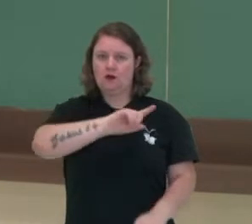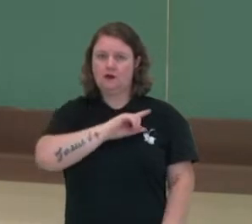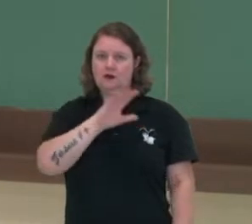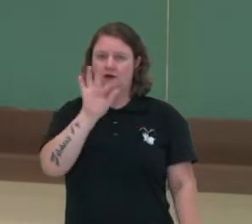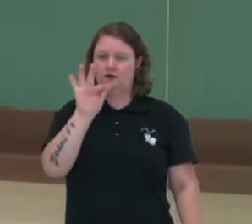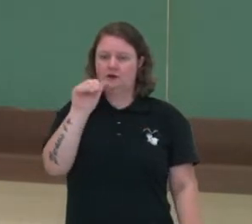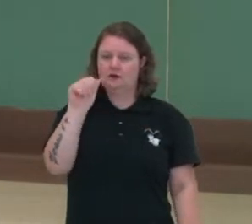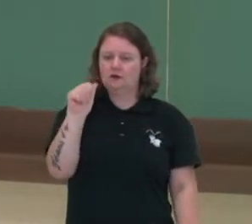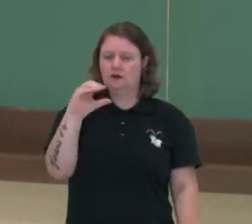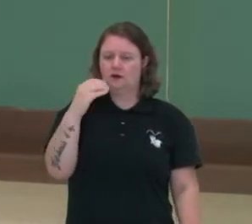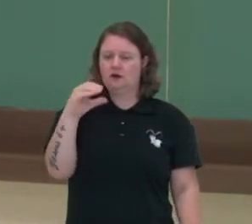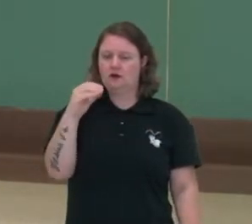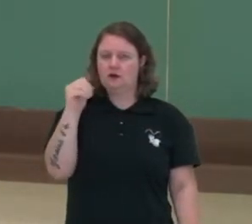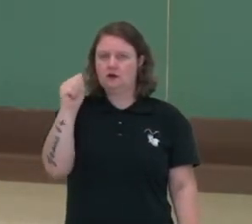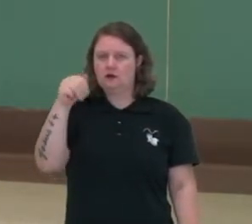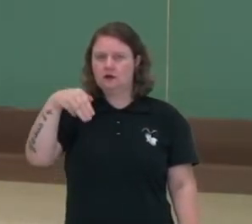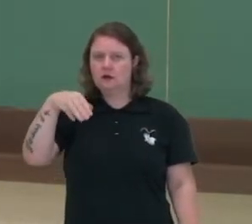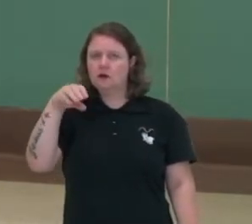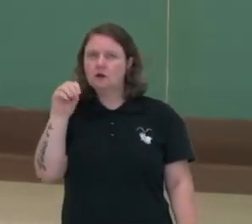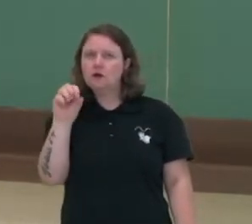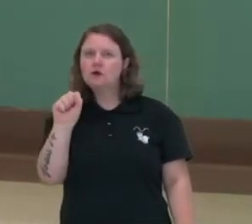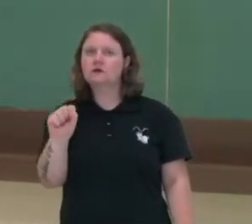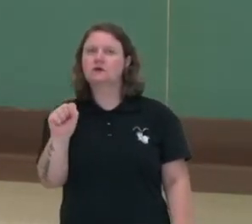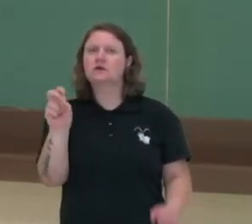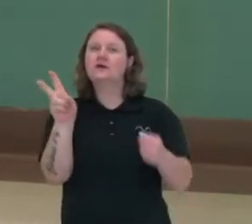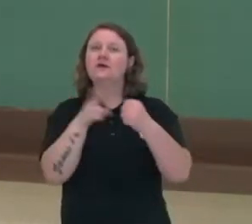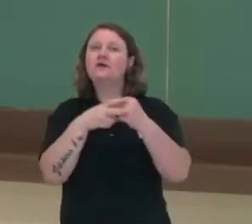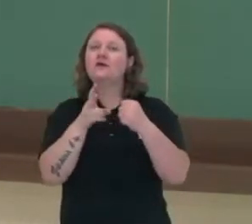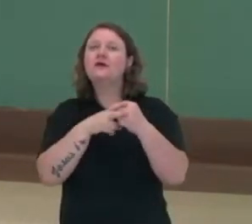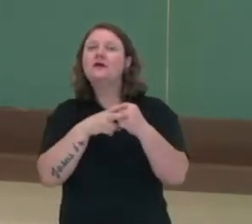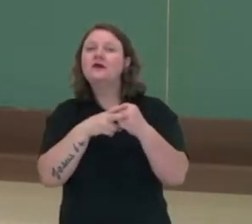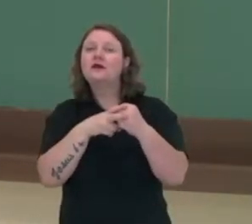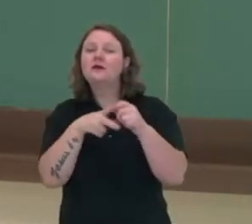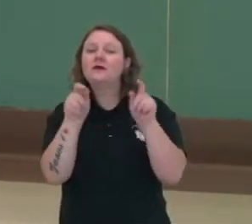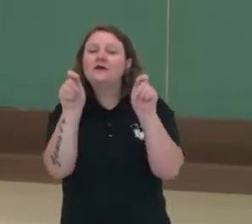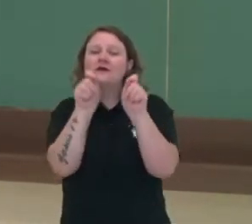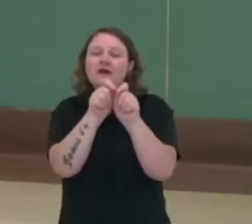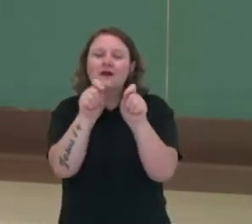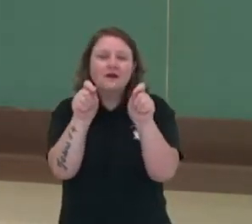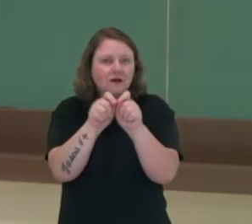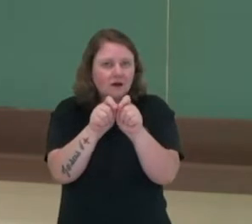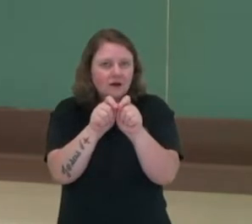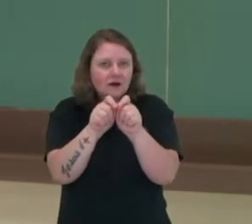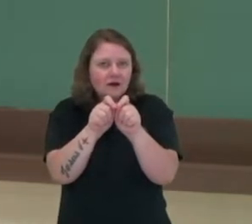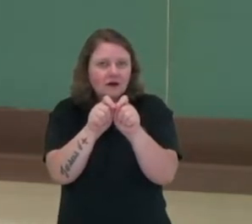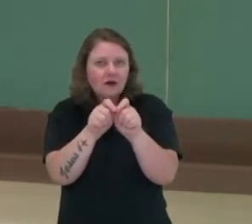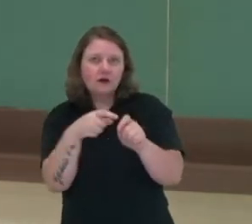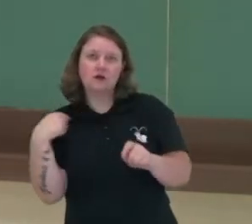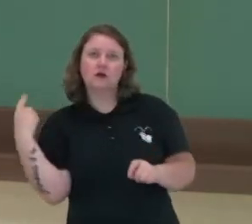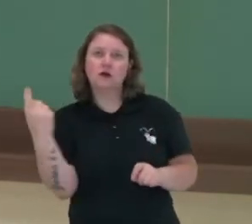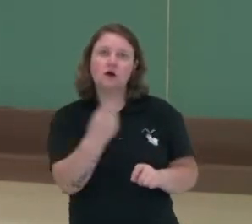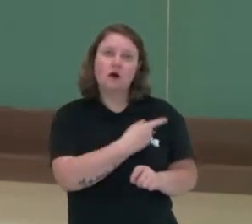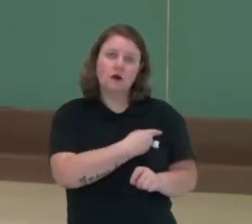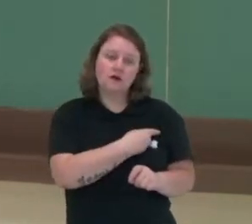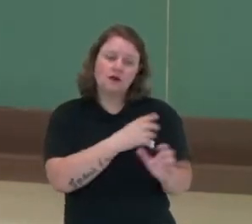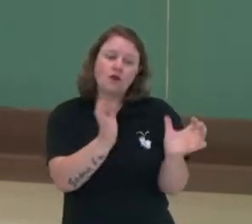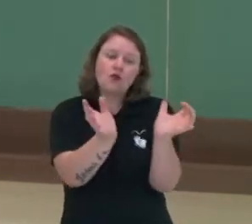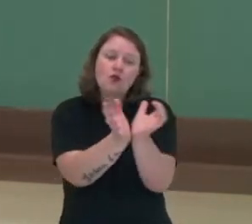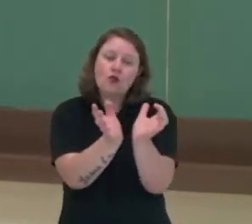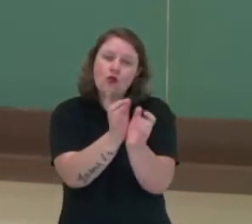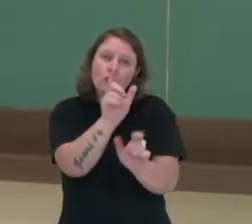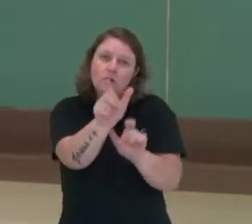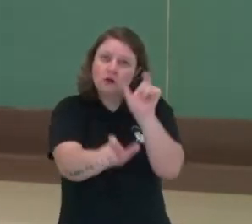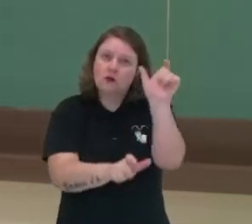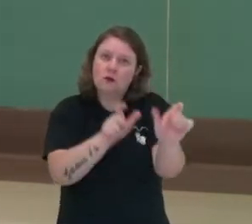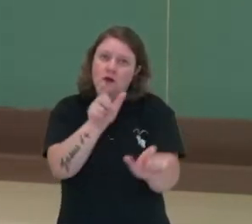silêncio. Então, aqui eu tenho o verbo fazer, né? Façamos, porque está falando de um grupo de pessoas,